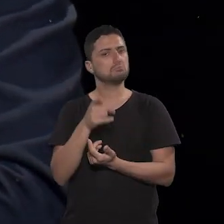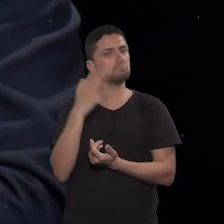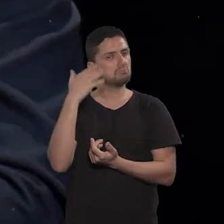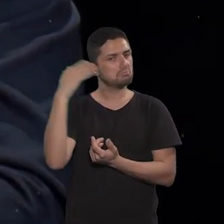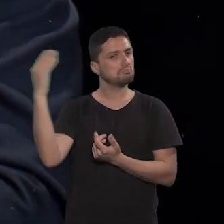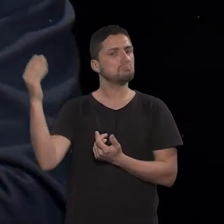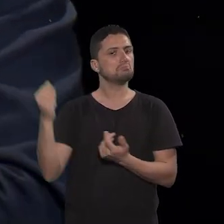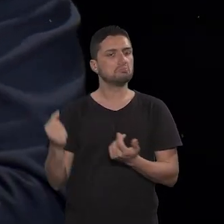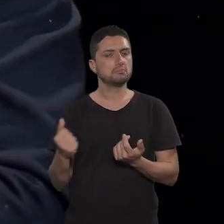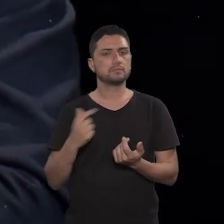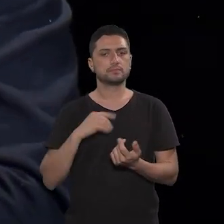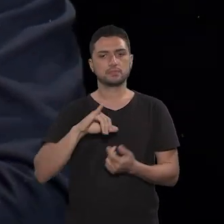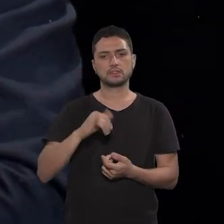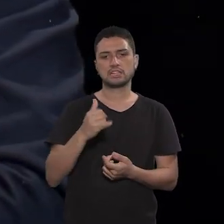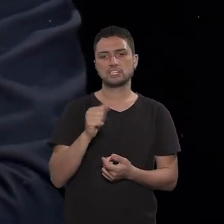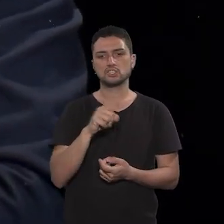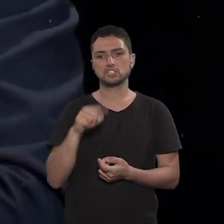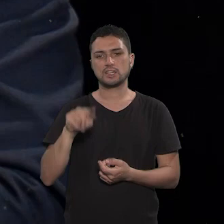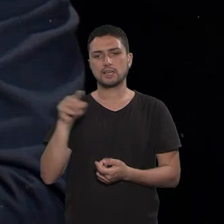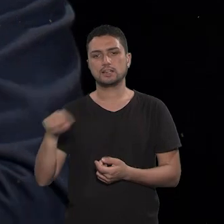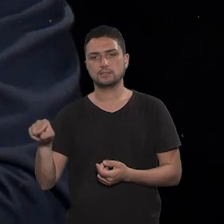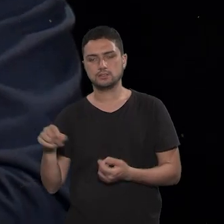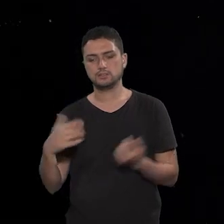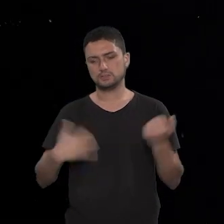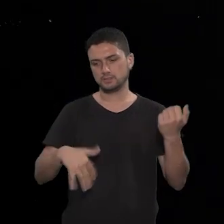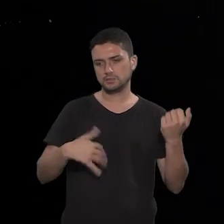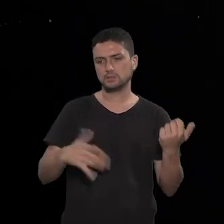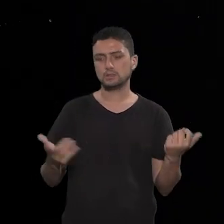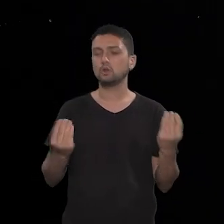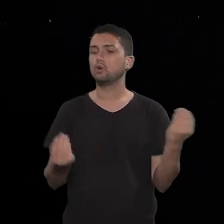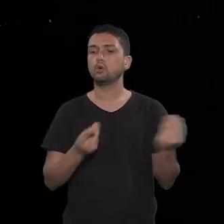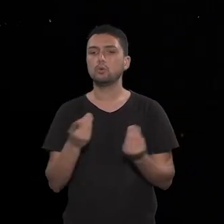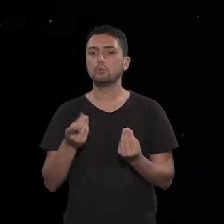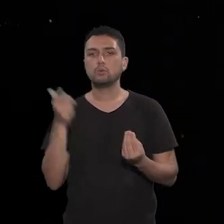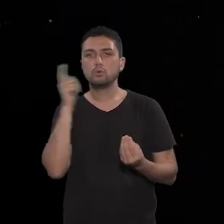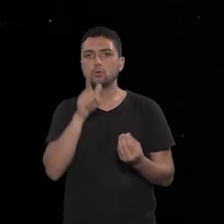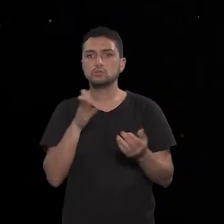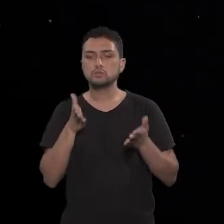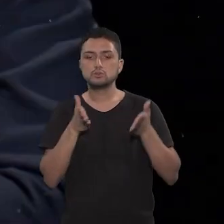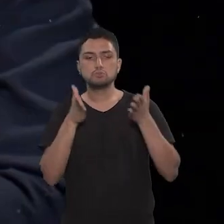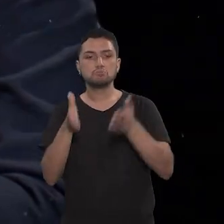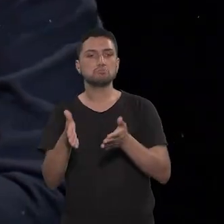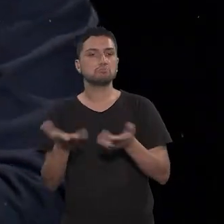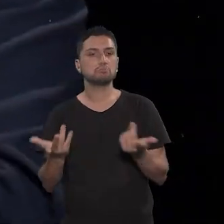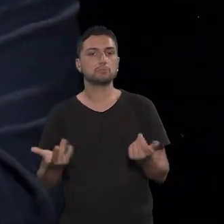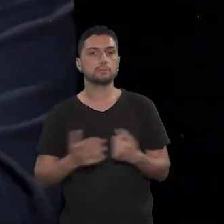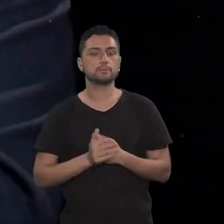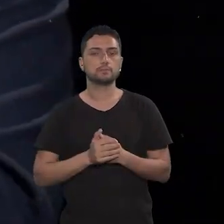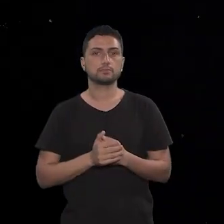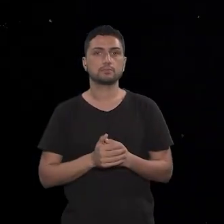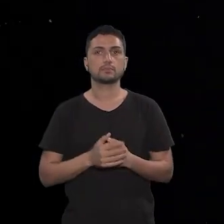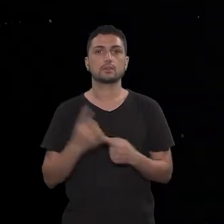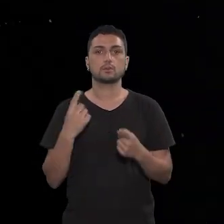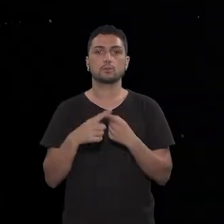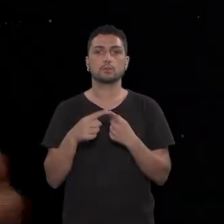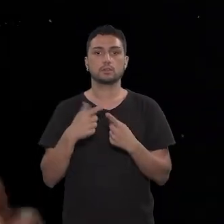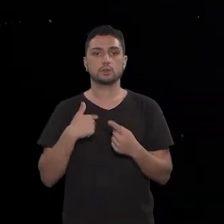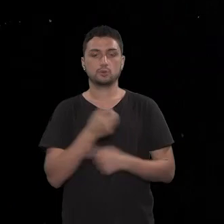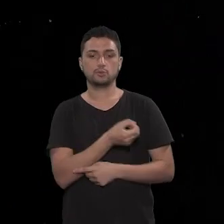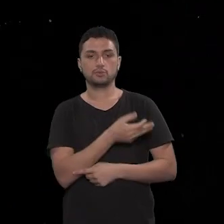eventos internacionais, com destaque para o Festival de Jazz de Montreux. Como é que você entrou por esse caminho? Isso